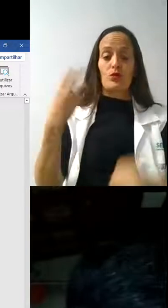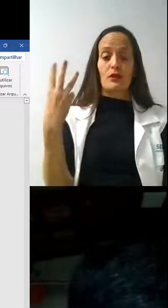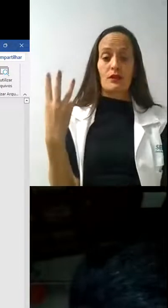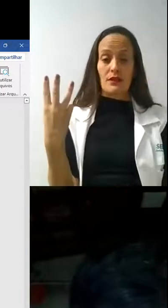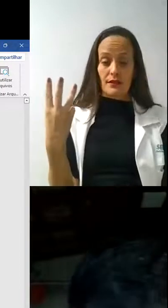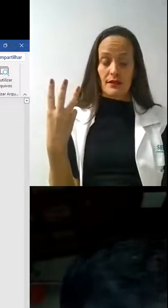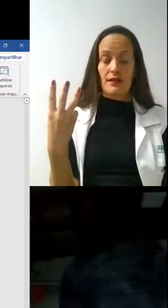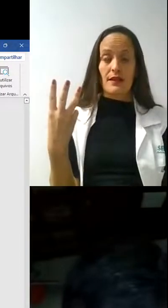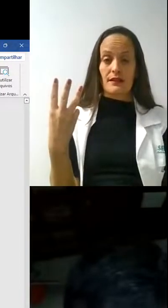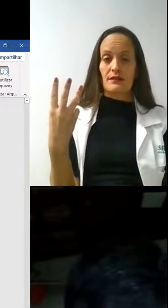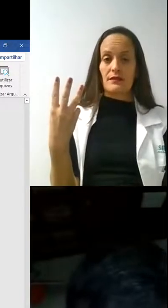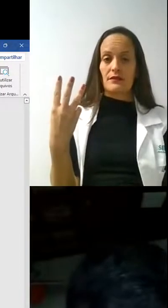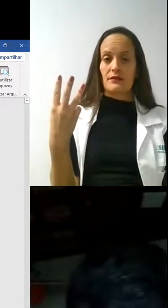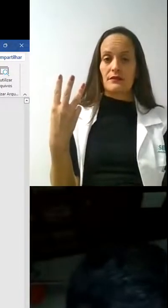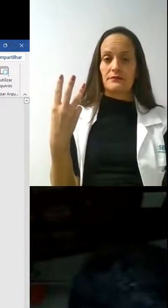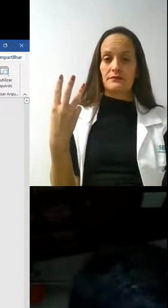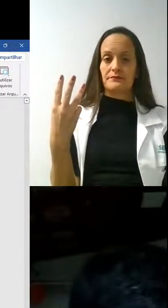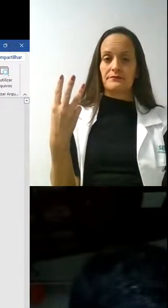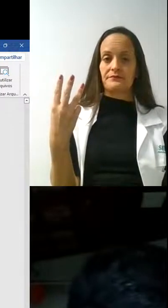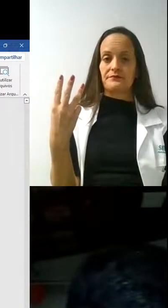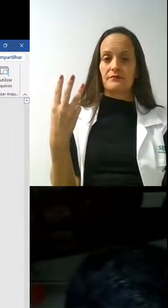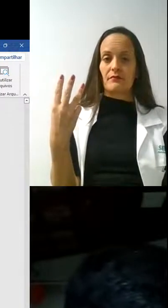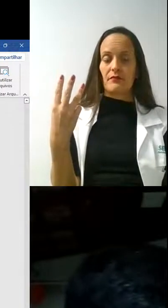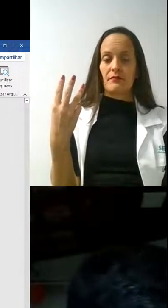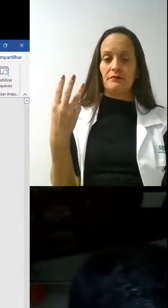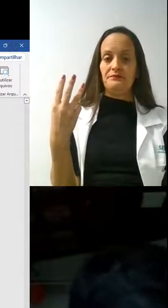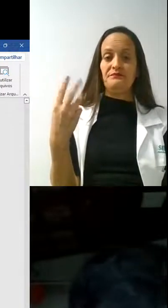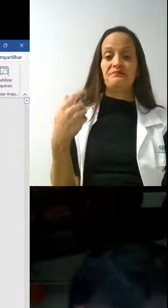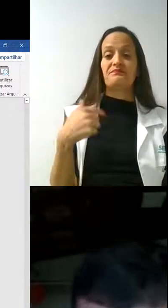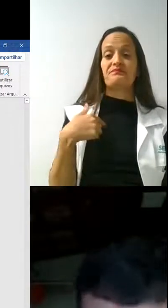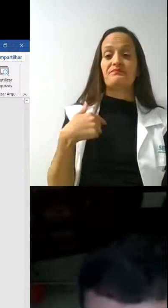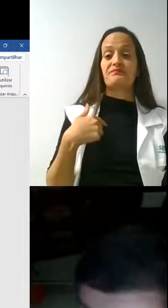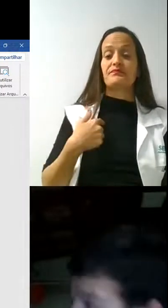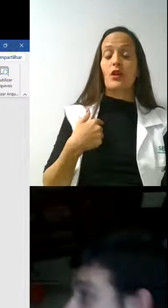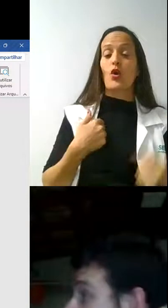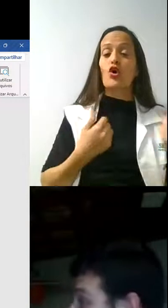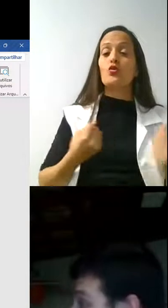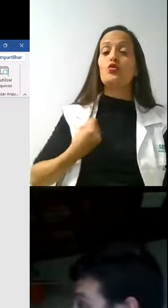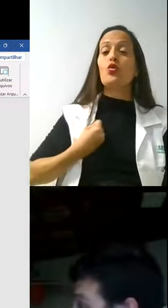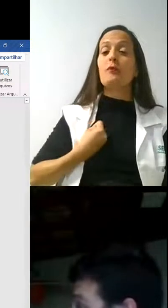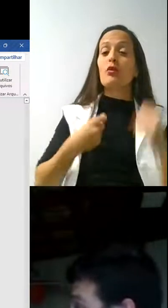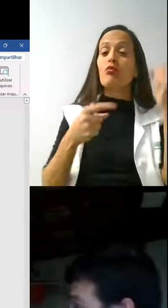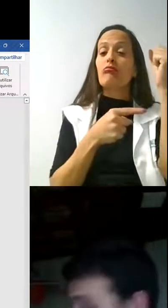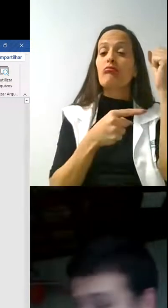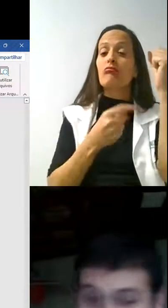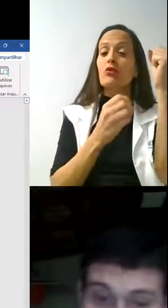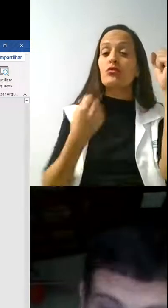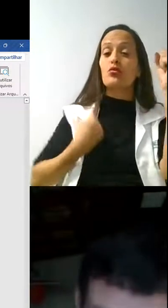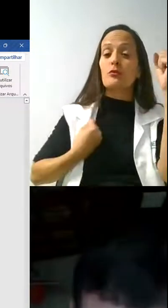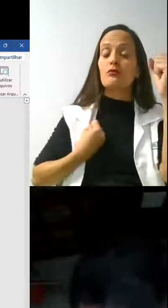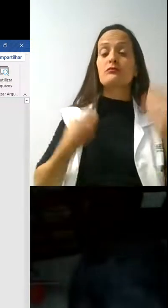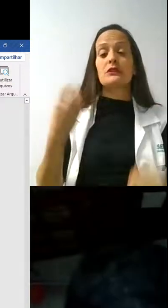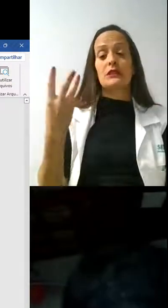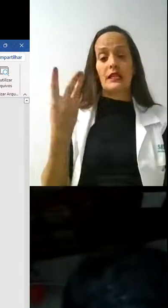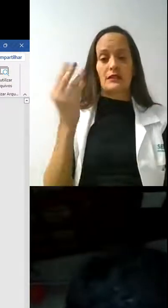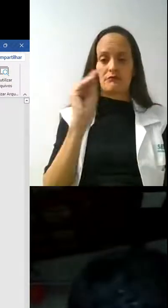tabela, deixa eu só diminuir aqui, e vou escrever aqui, ó. Qual que é o número do poste? 3,